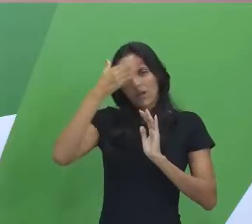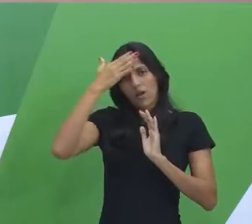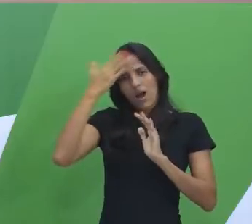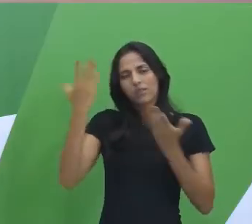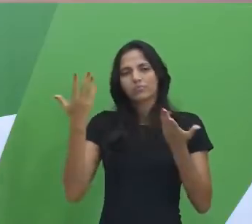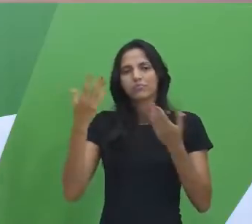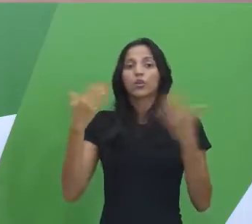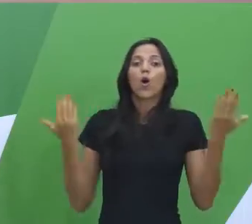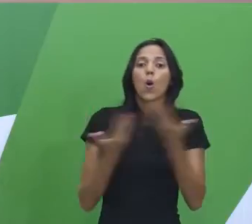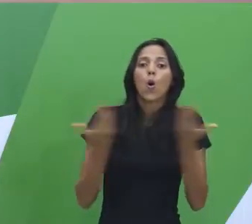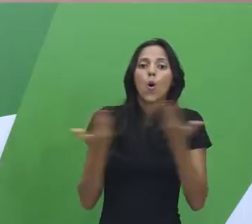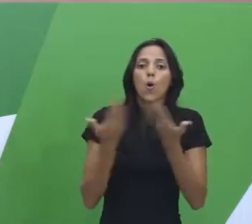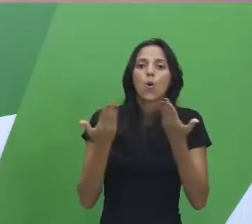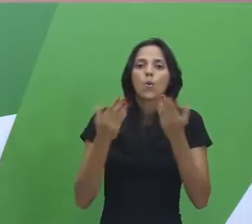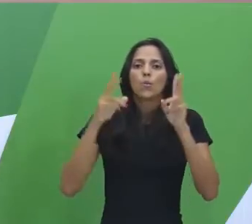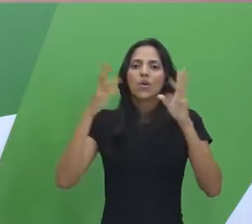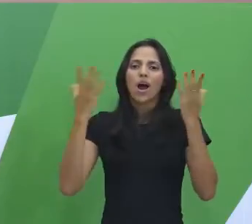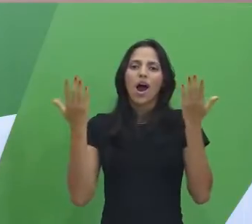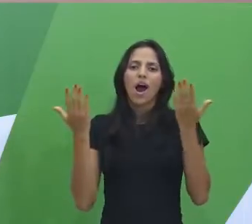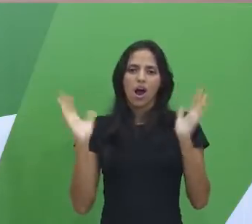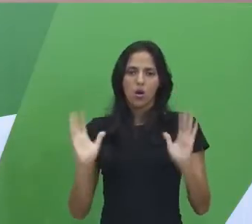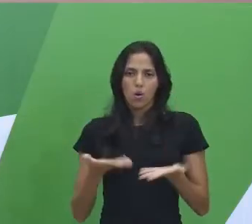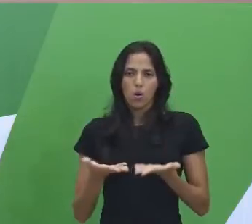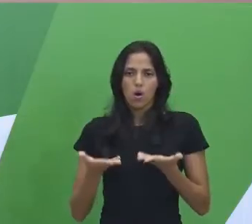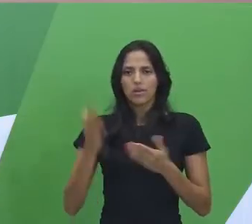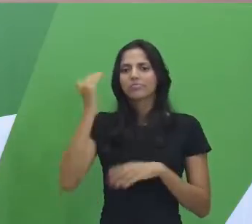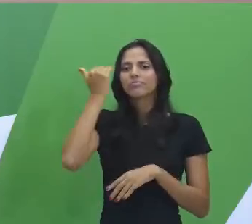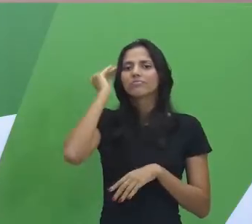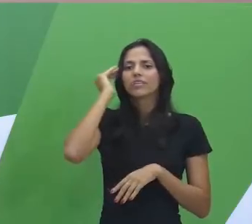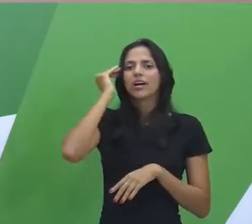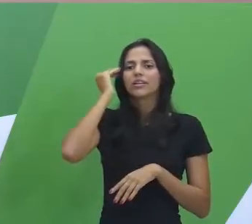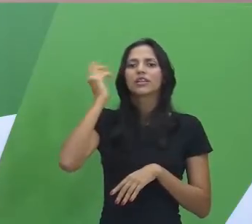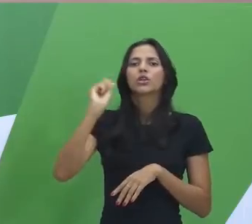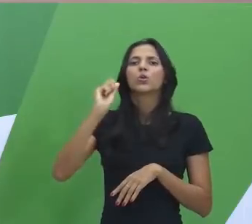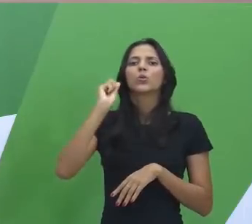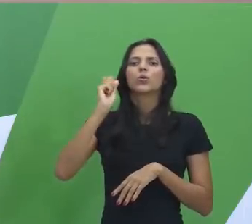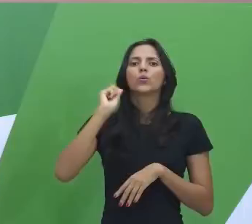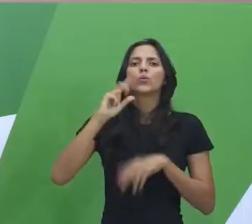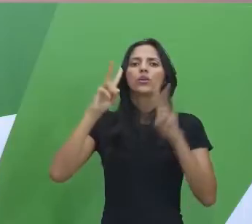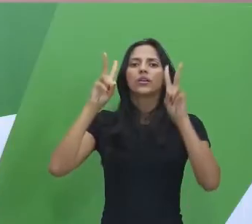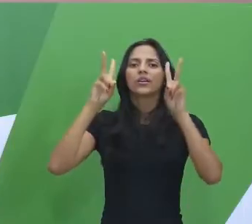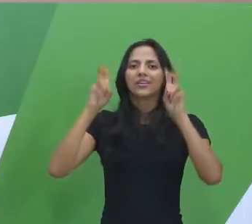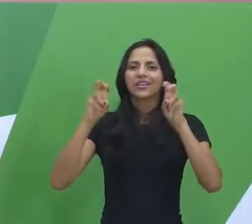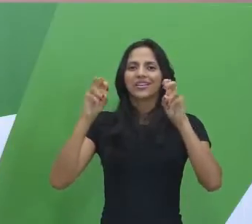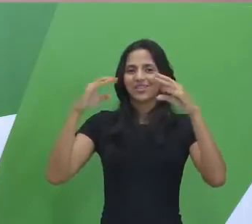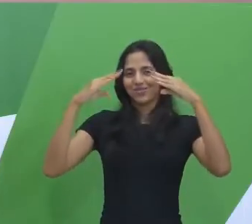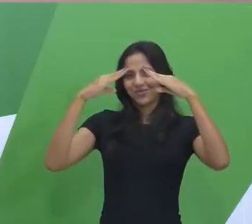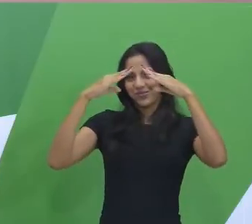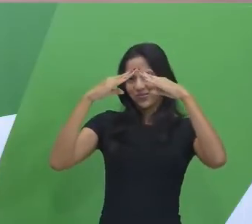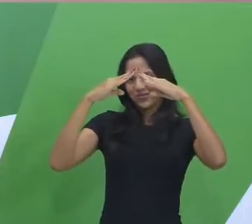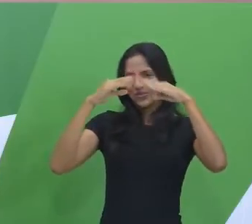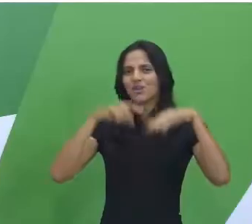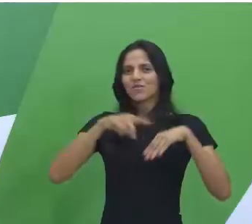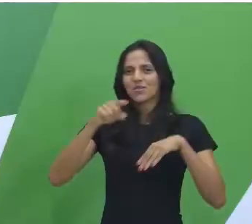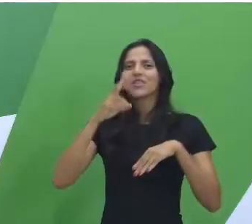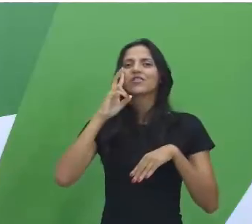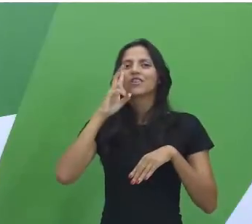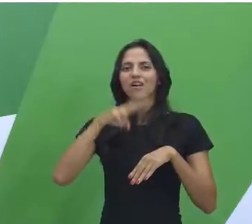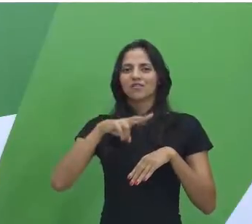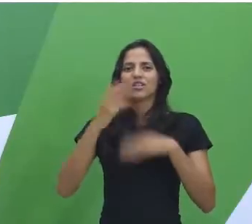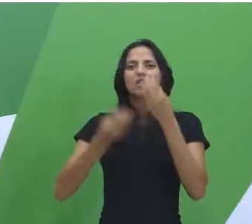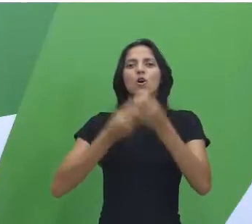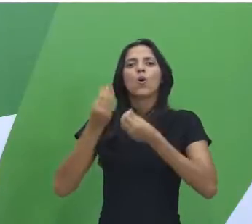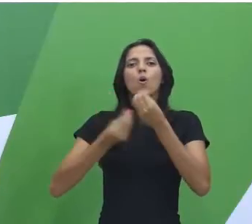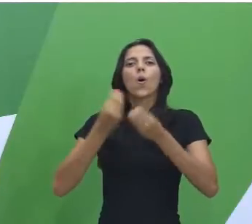entender um dos triângulos mais importantes da trigonometria. Fique ligadinho, porque isso você já viu. Então